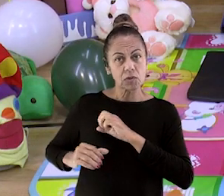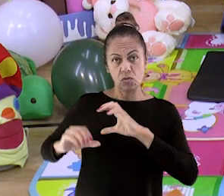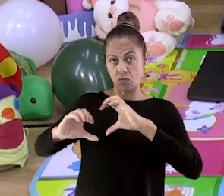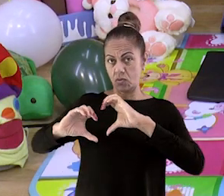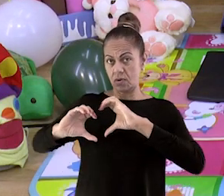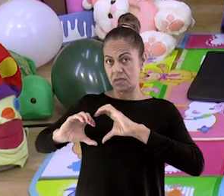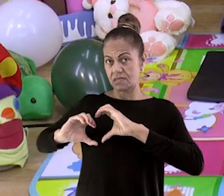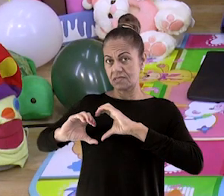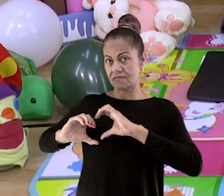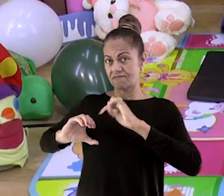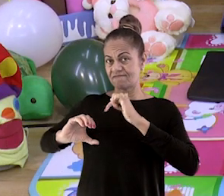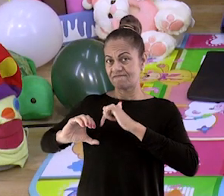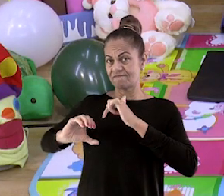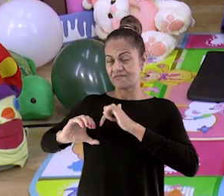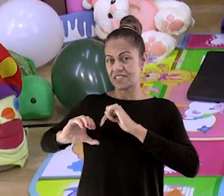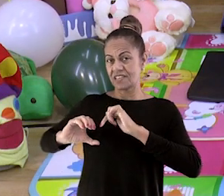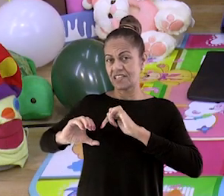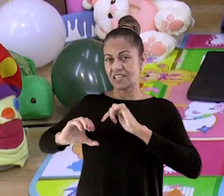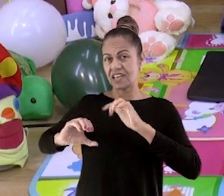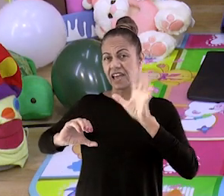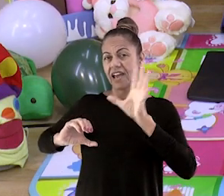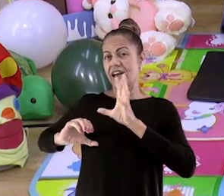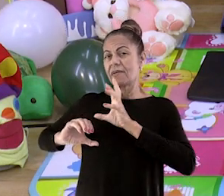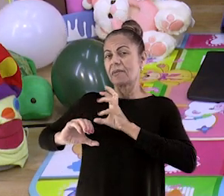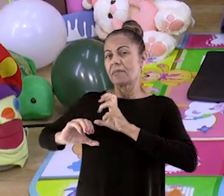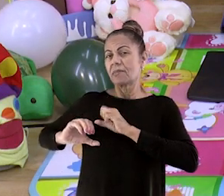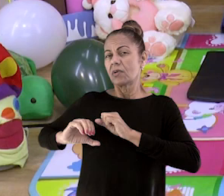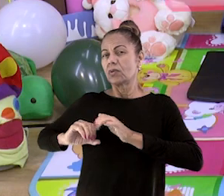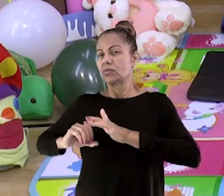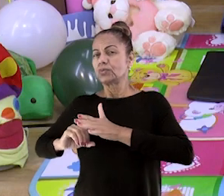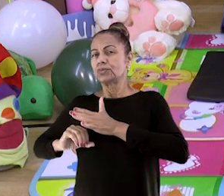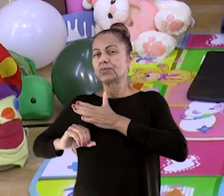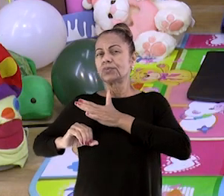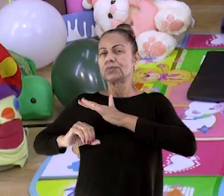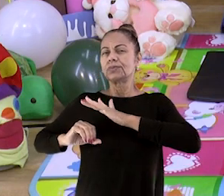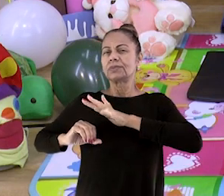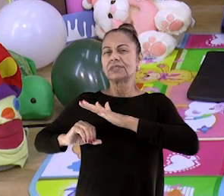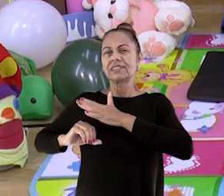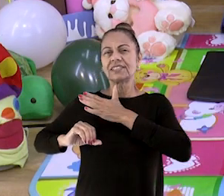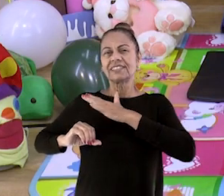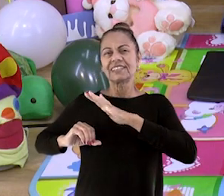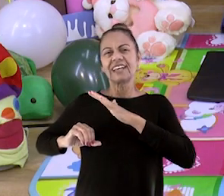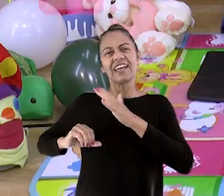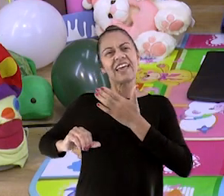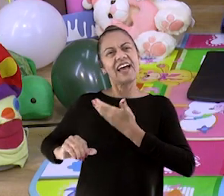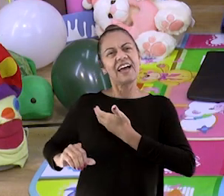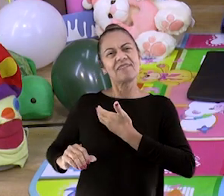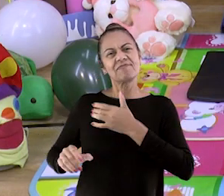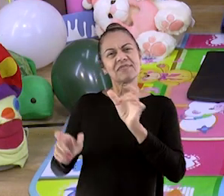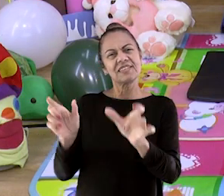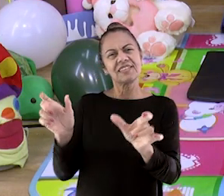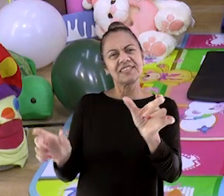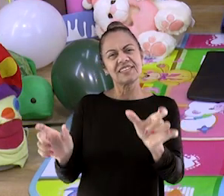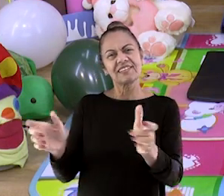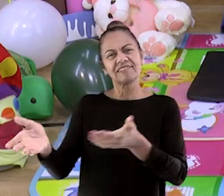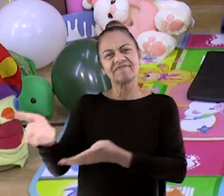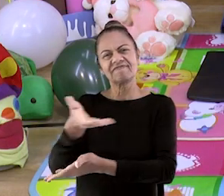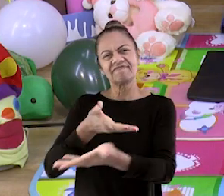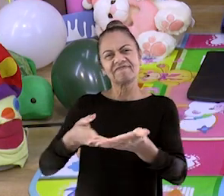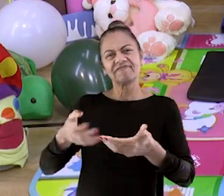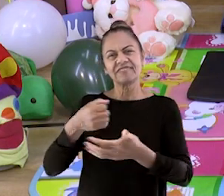cheio de amor você trata os amigos com muito cuidado muito carinho